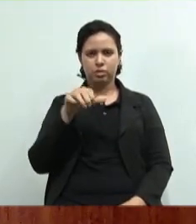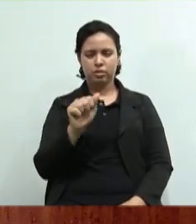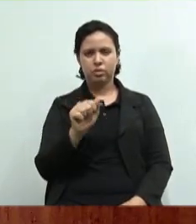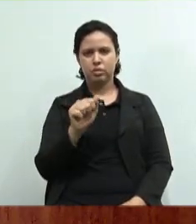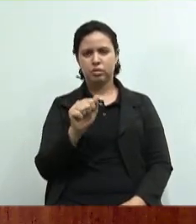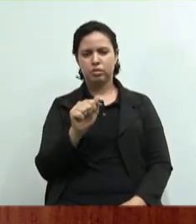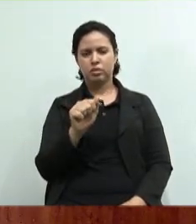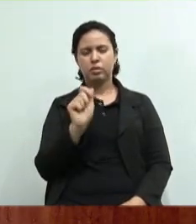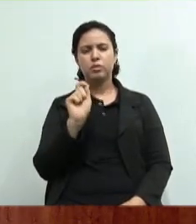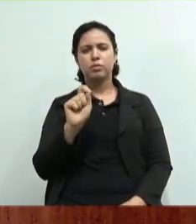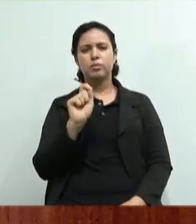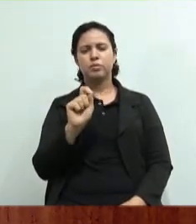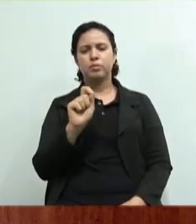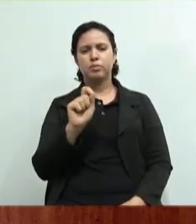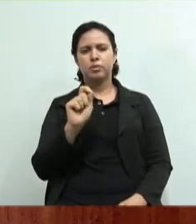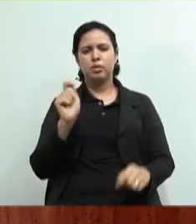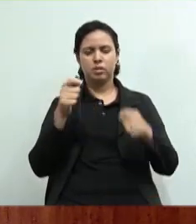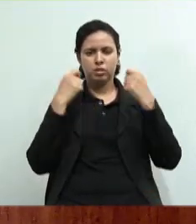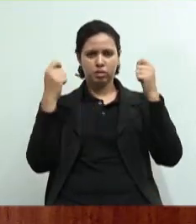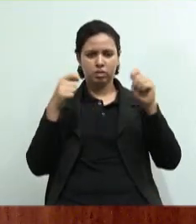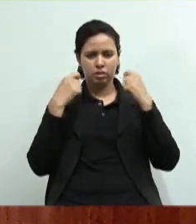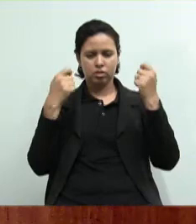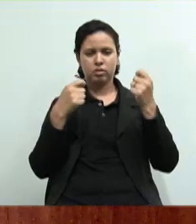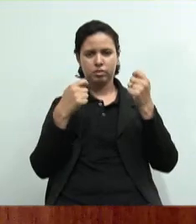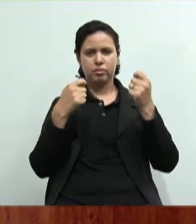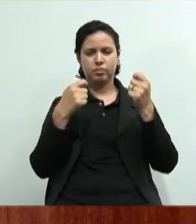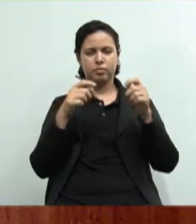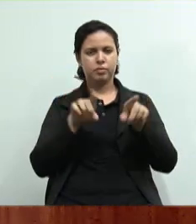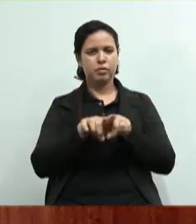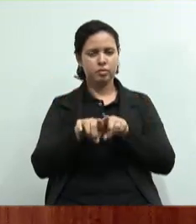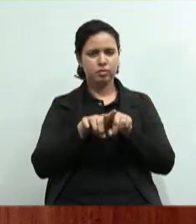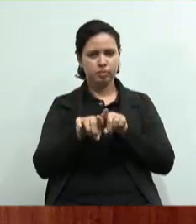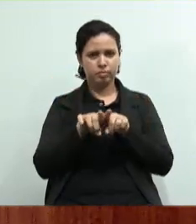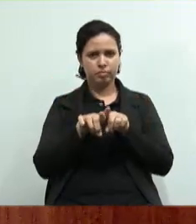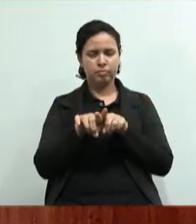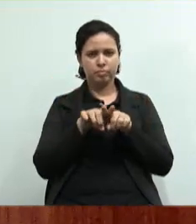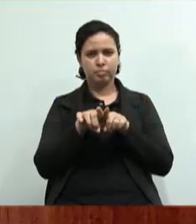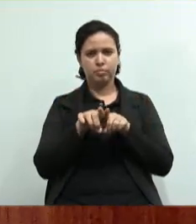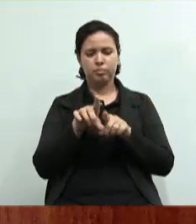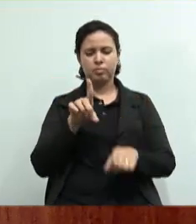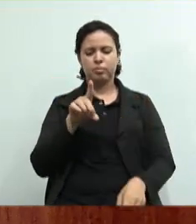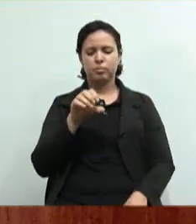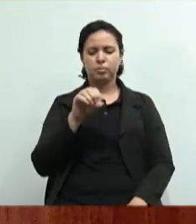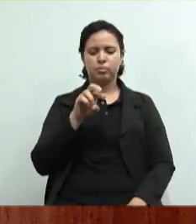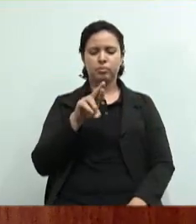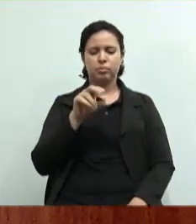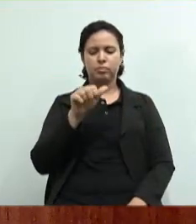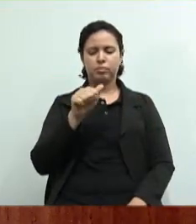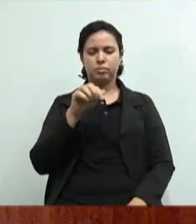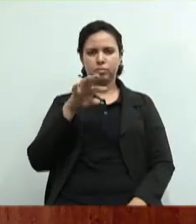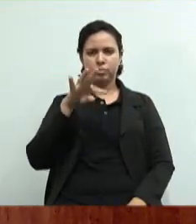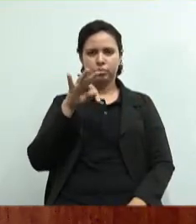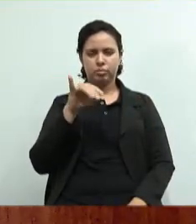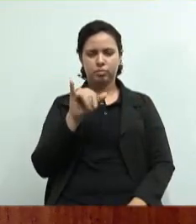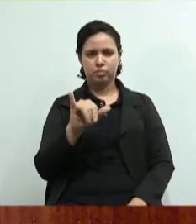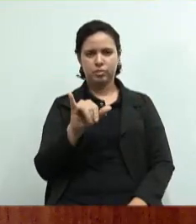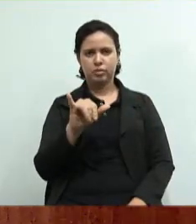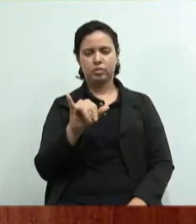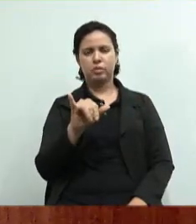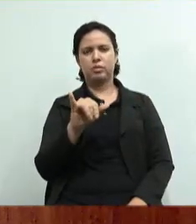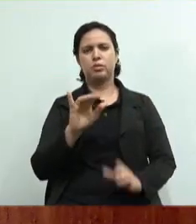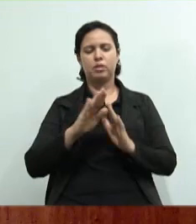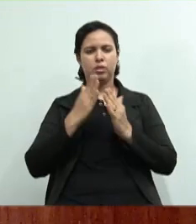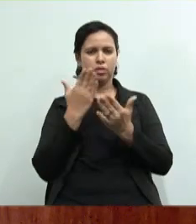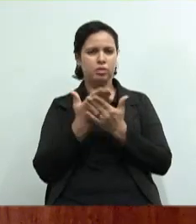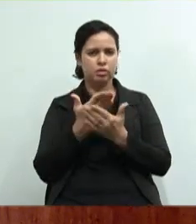Mafalda Rodrigues de Ariquemes também, a irmã Dorothy, alunos atentos na aula, professor. Escola Campos Salles, de São